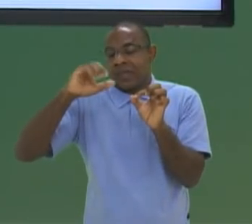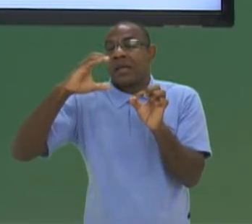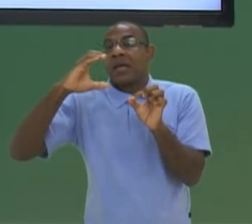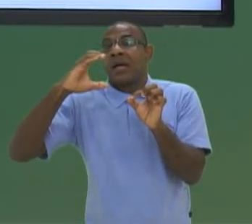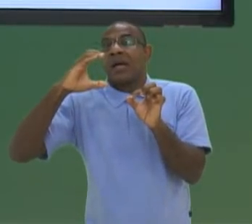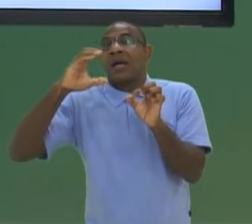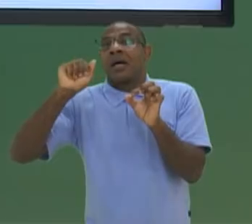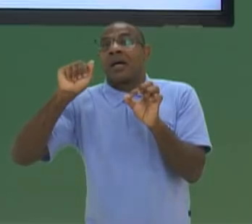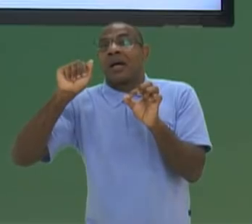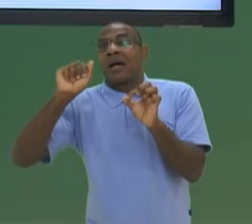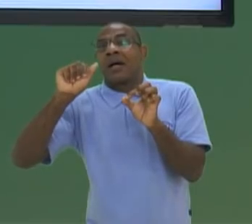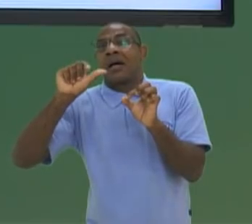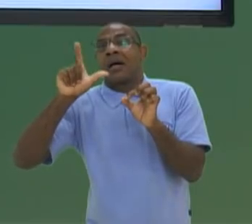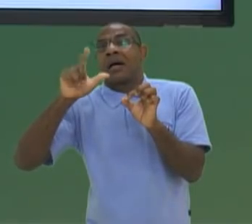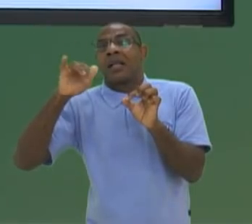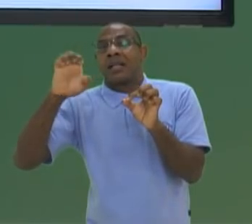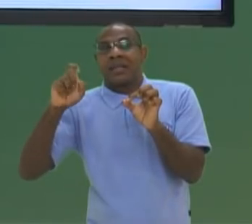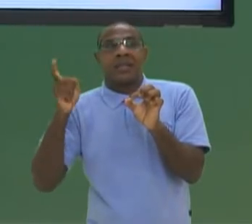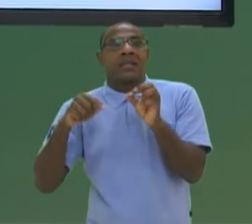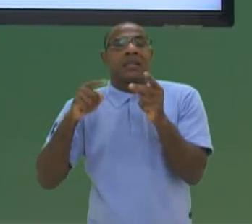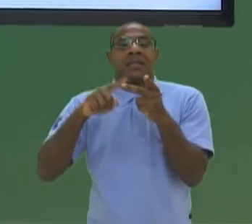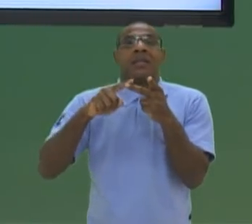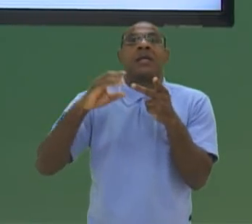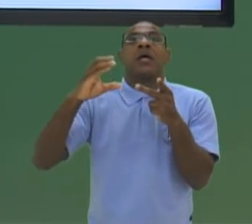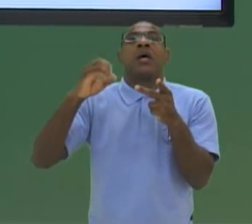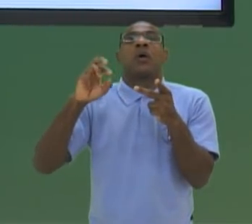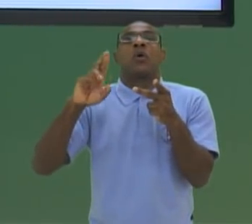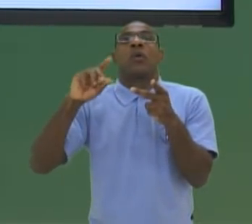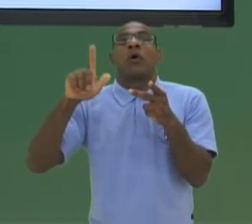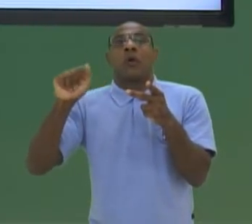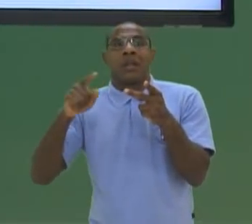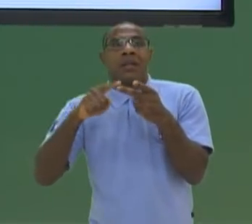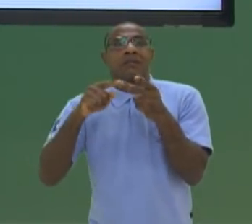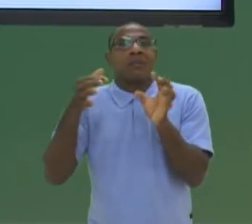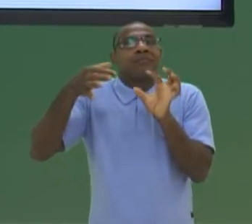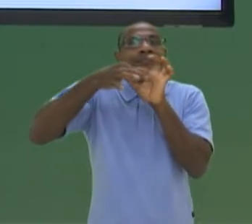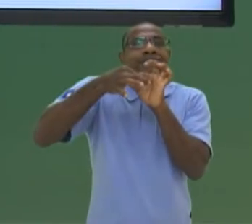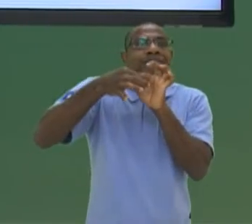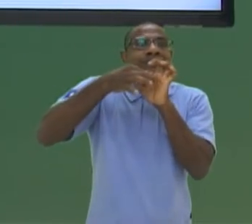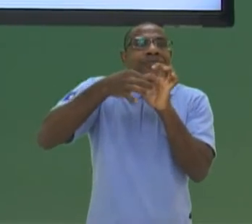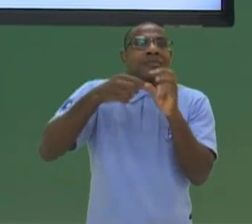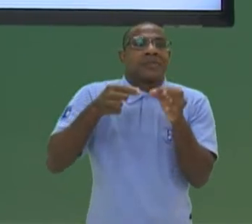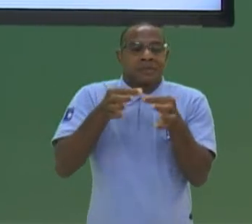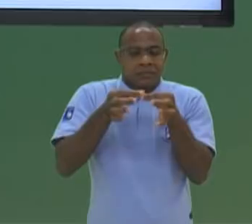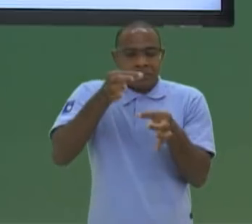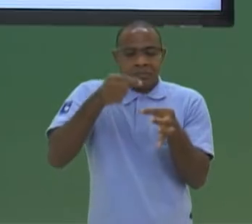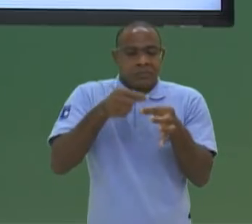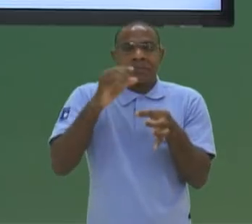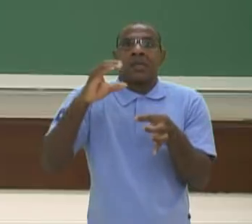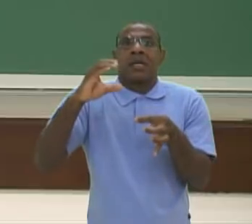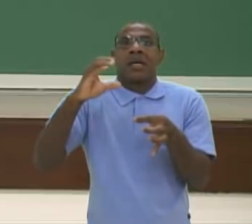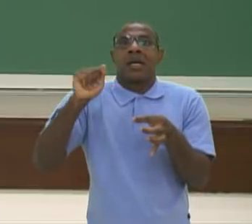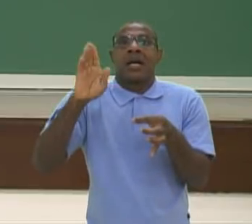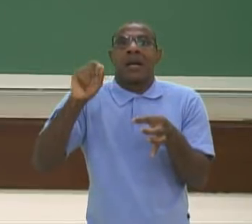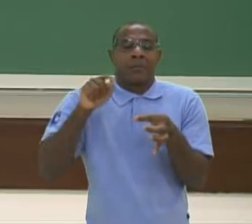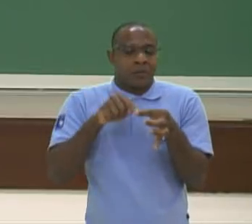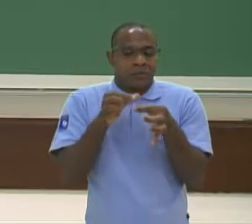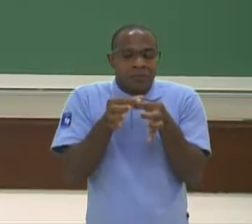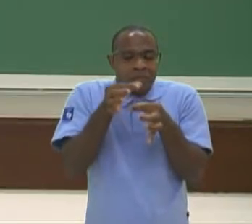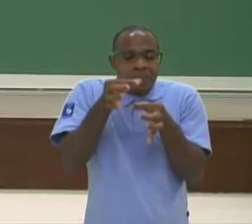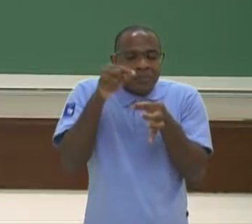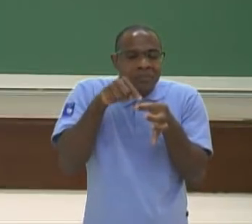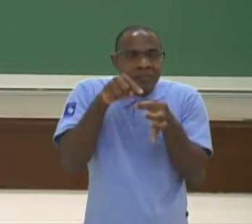Então aqui embaixo, ó, a gente tem o receptáculo e mais para baixo, que é o cabinho, o pedúnculo. Se a gente